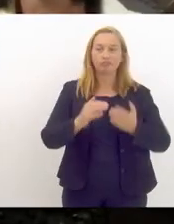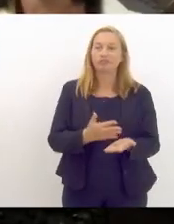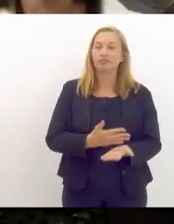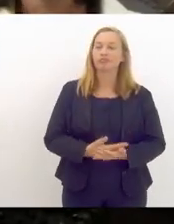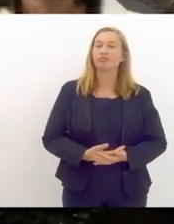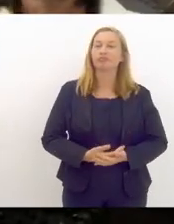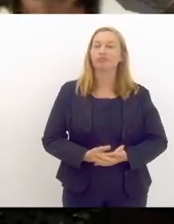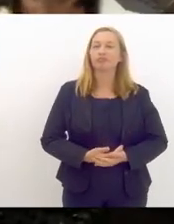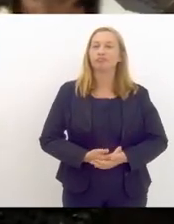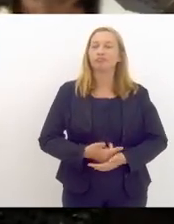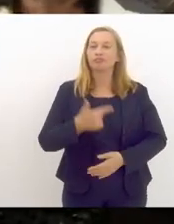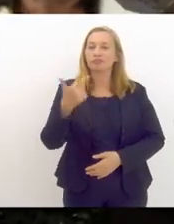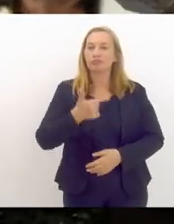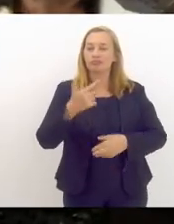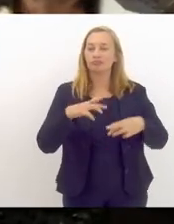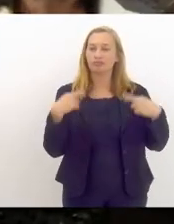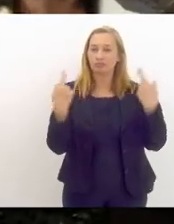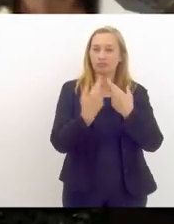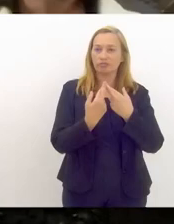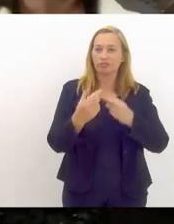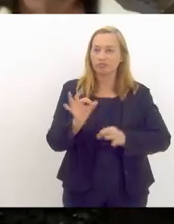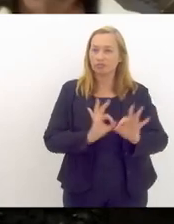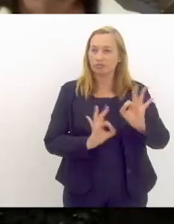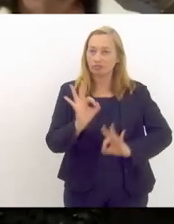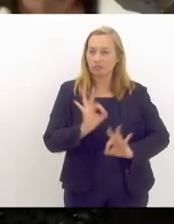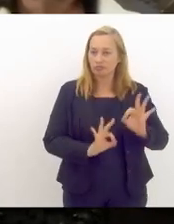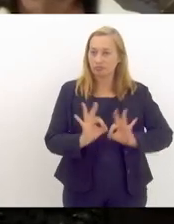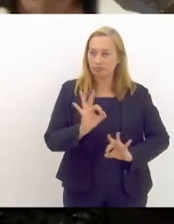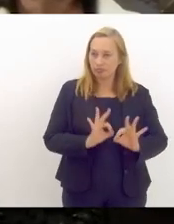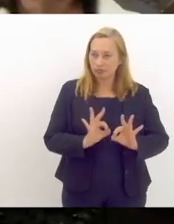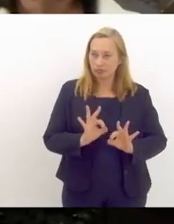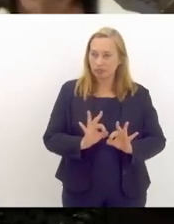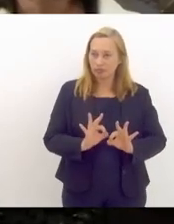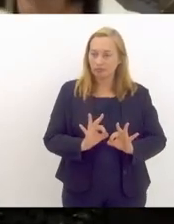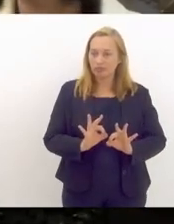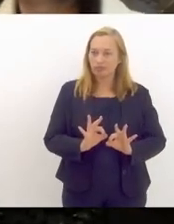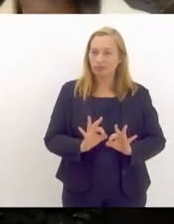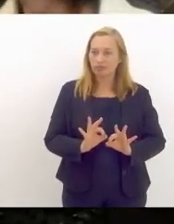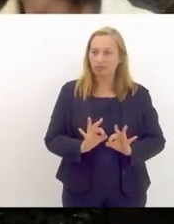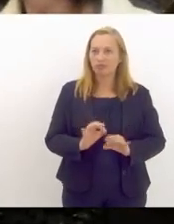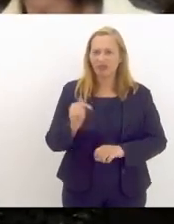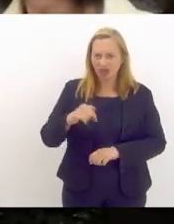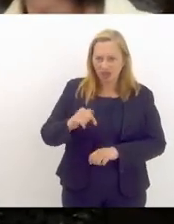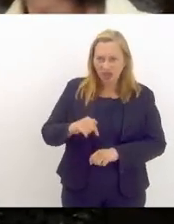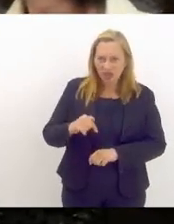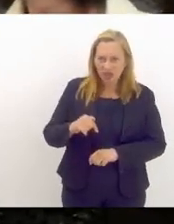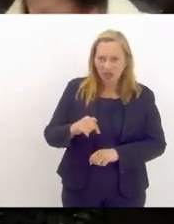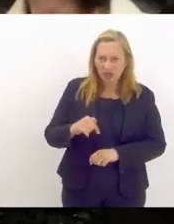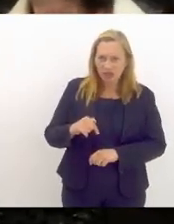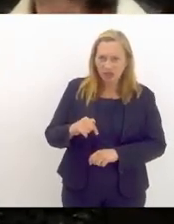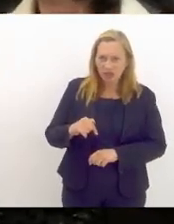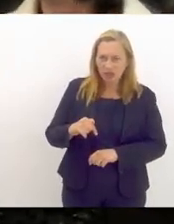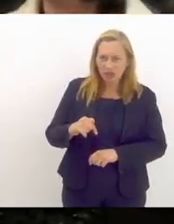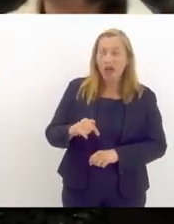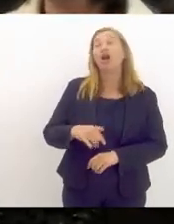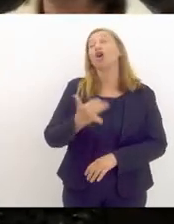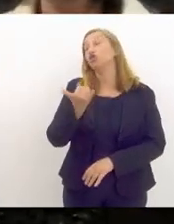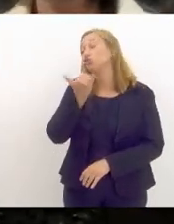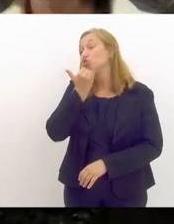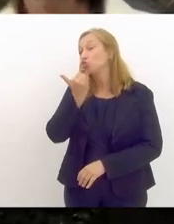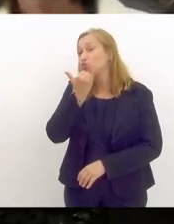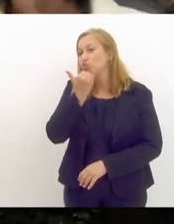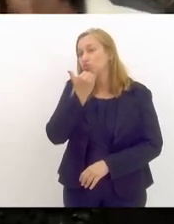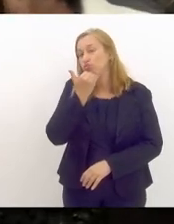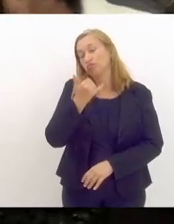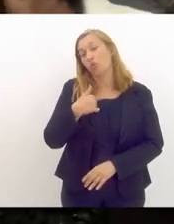da segunda sessão preparatória da... É aqui mesmo? Ah, desculpe, me